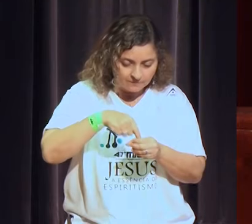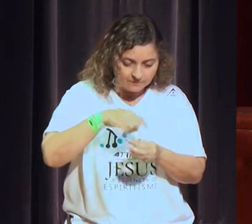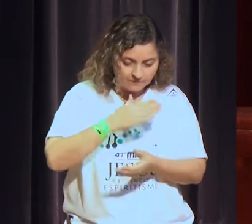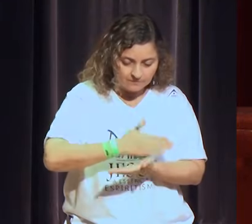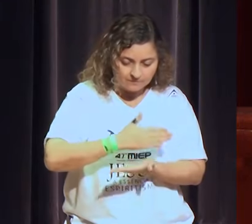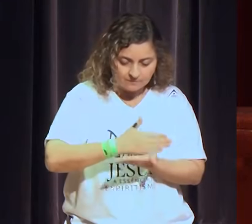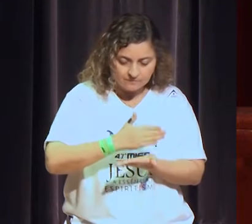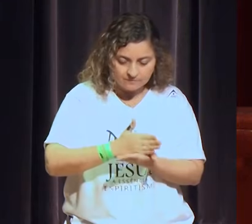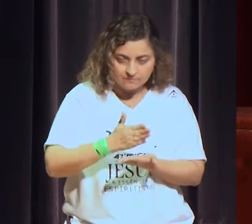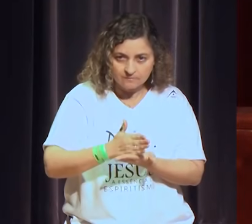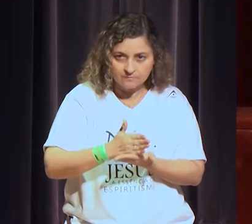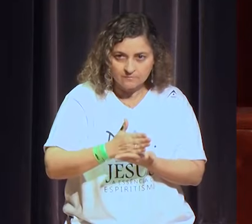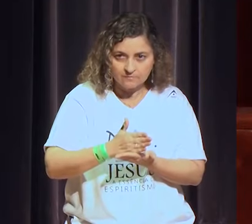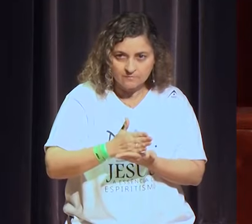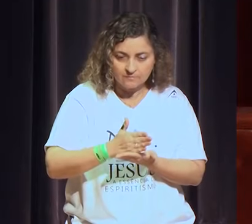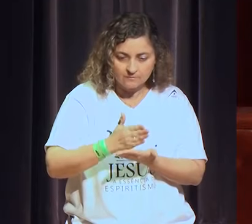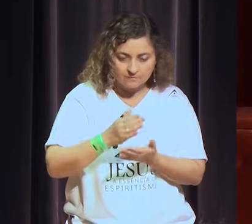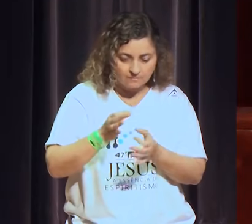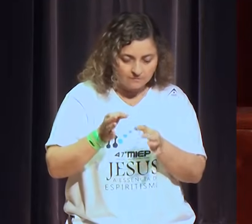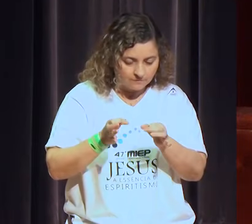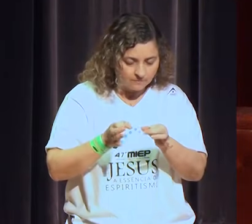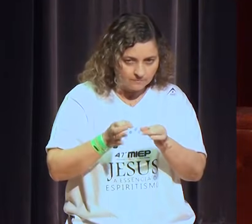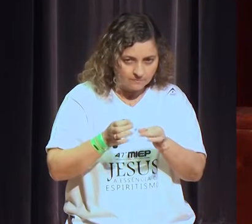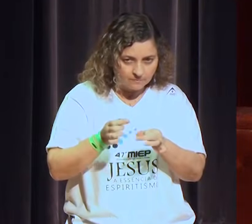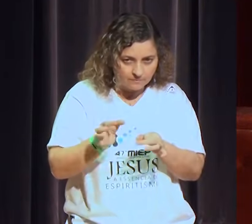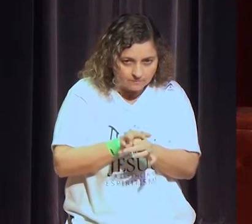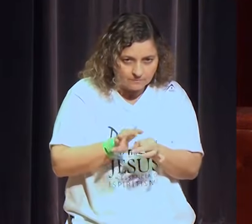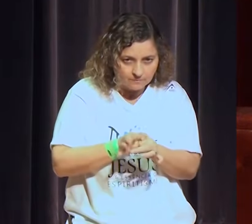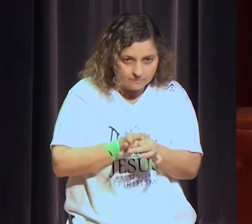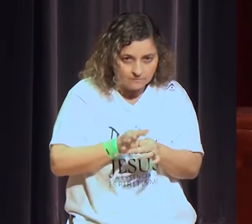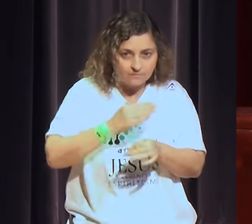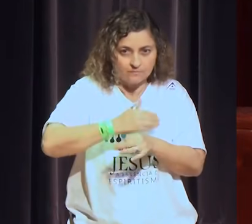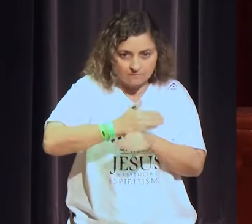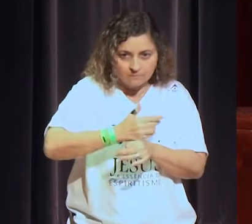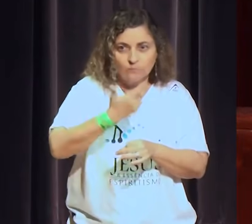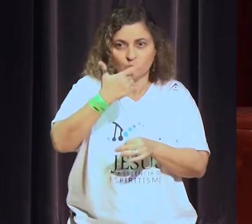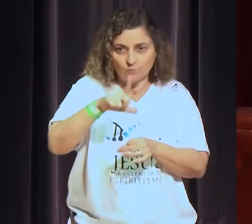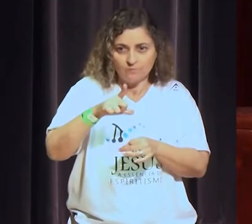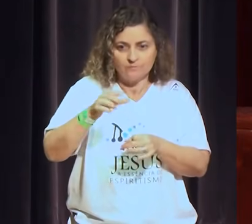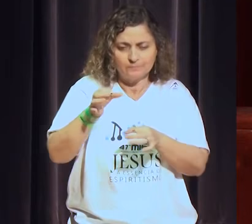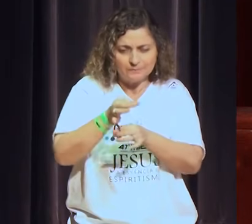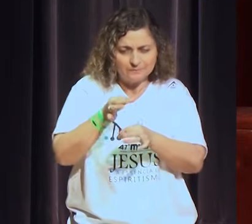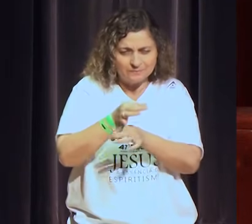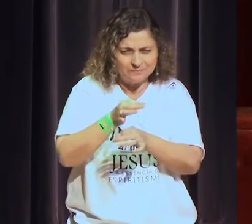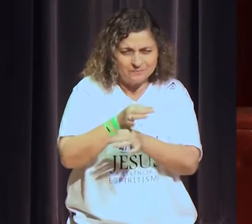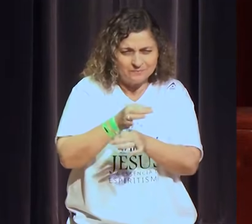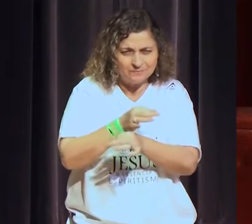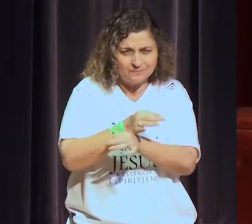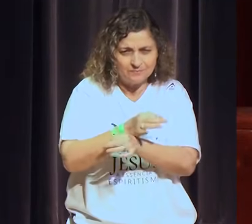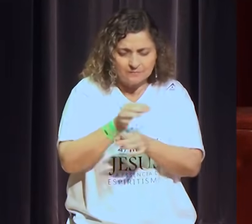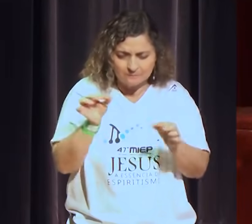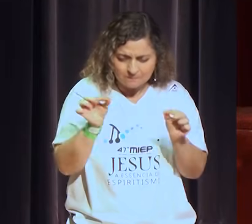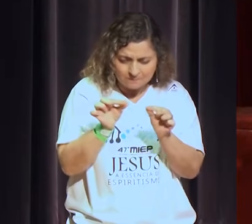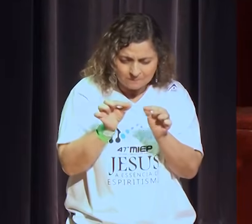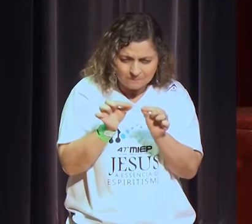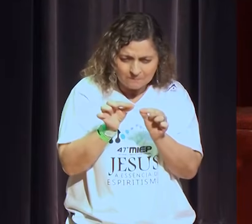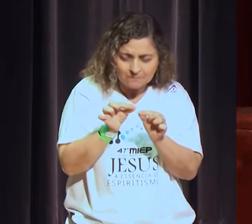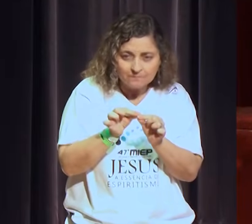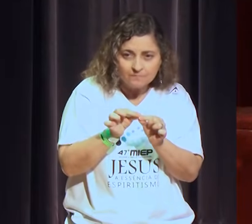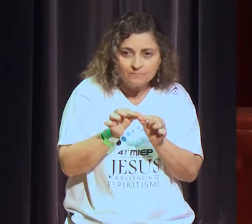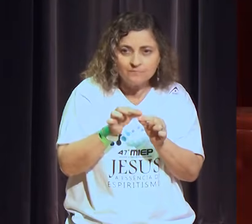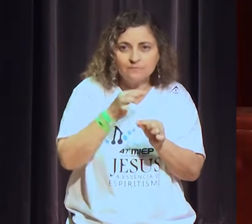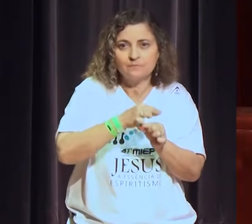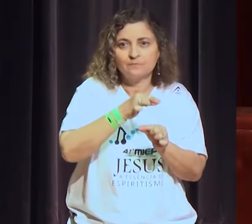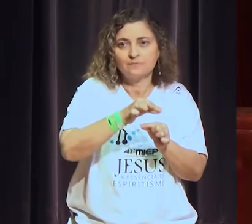quanto mais divide, mais eu vou tendo pedacinhos menores. Vocês concordam? Pedacinhos menores são partículas, não é? Aí